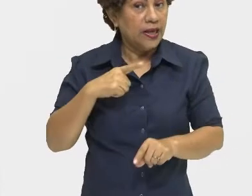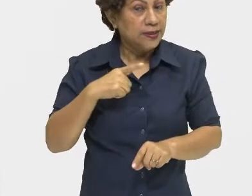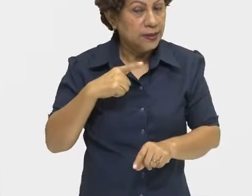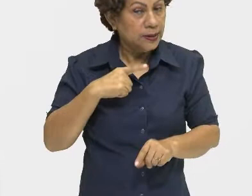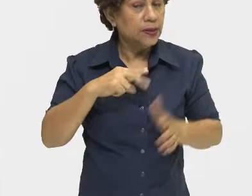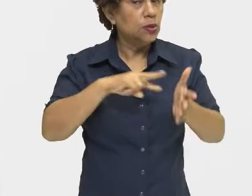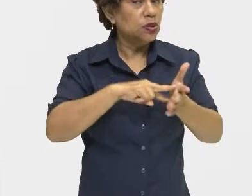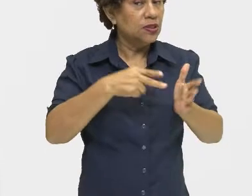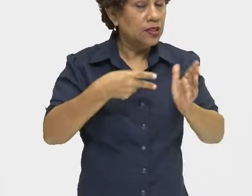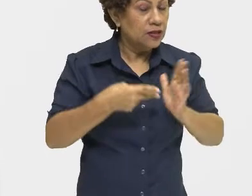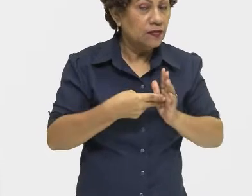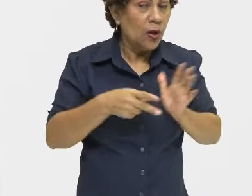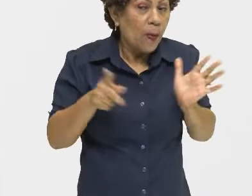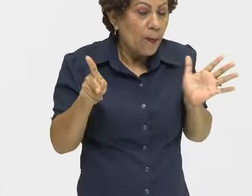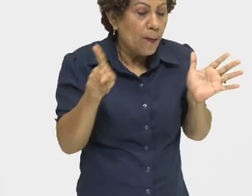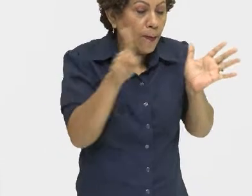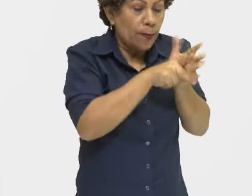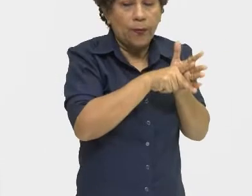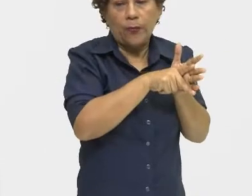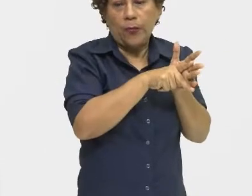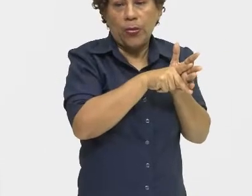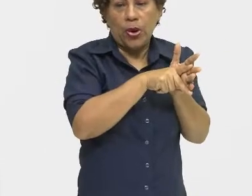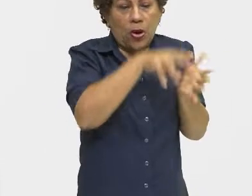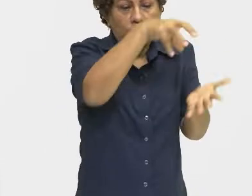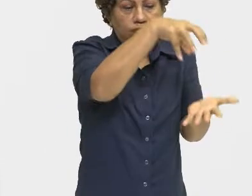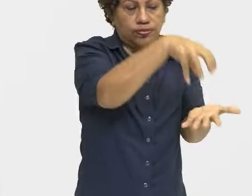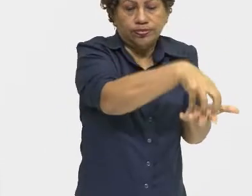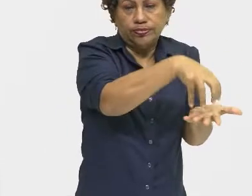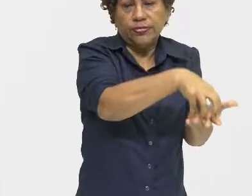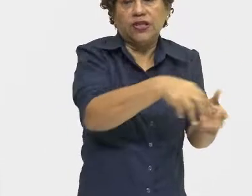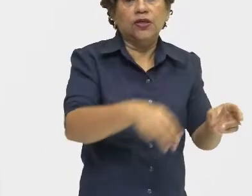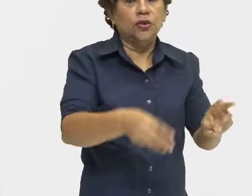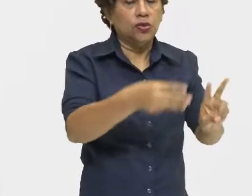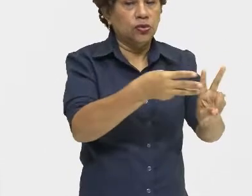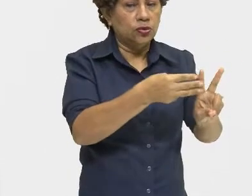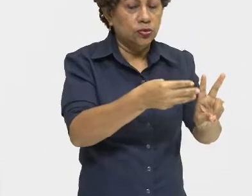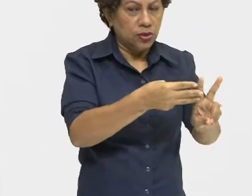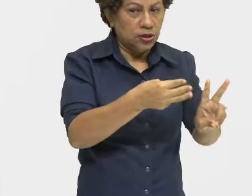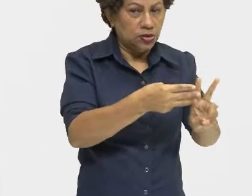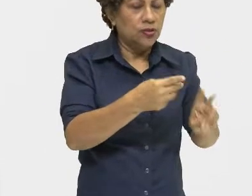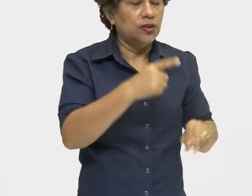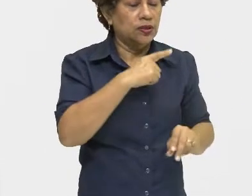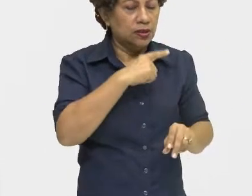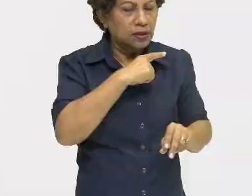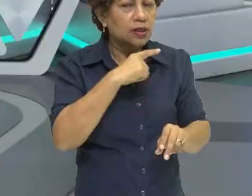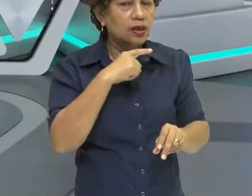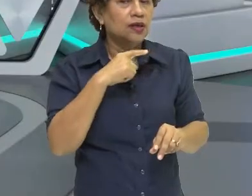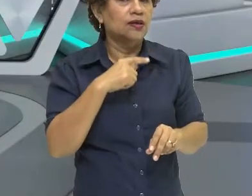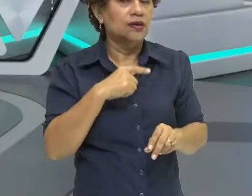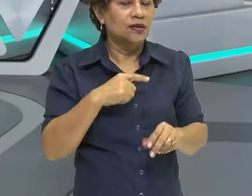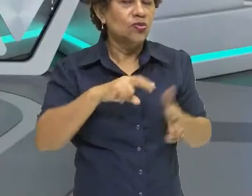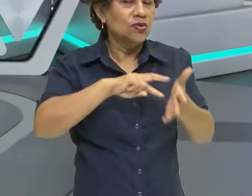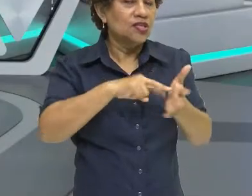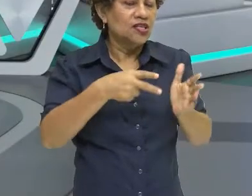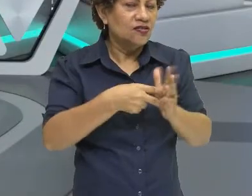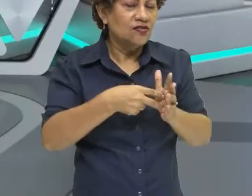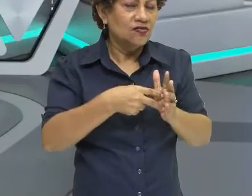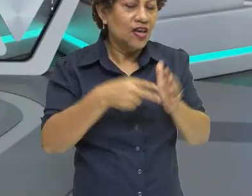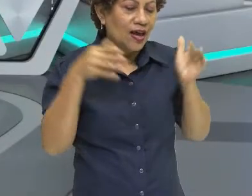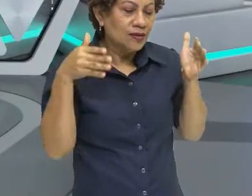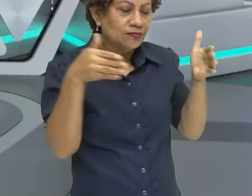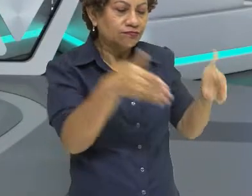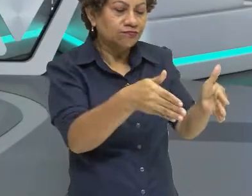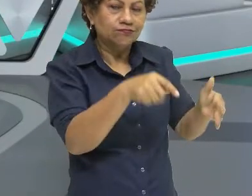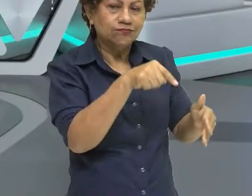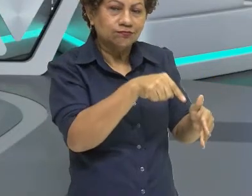cultura indígena, dentro de uma etnia indígena, ele tem um significado específico, e as pessoas